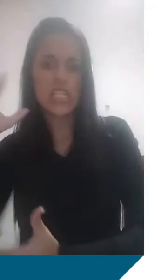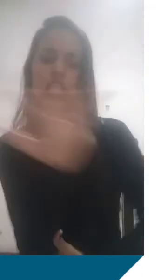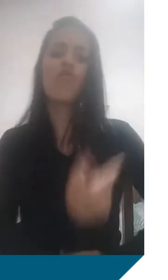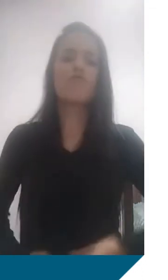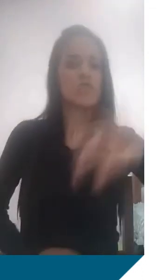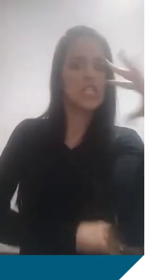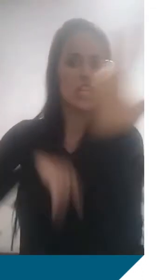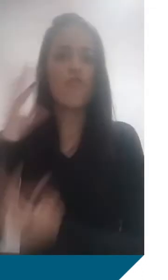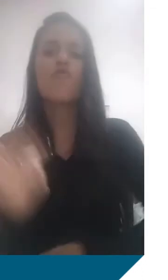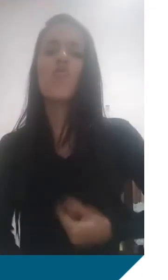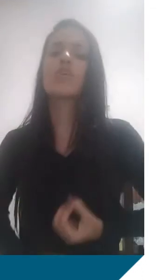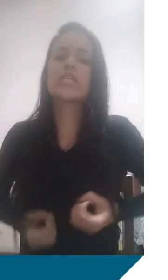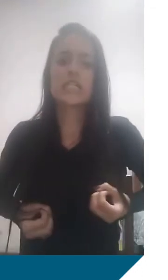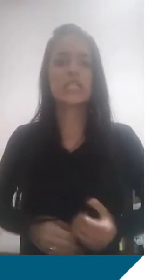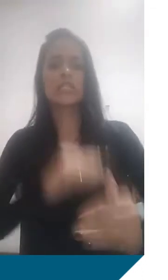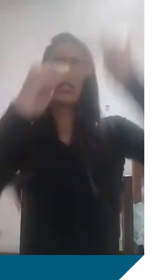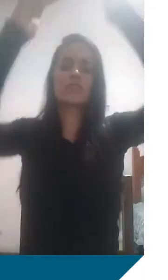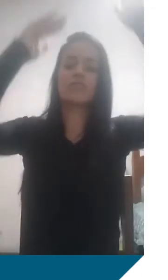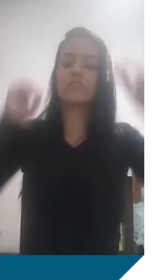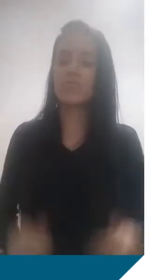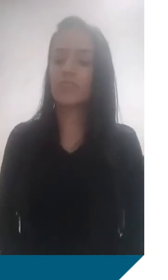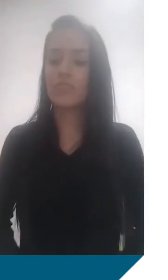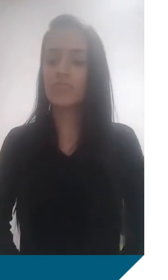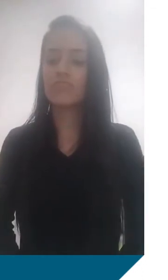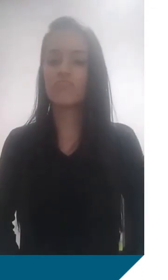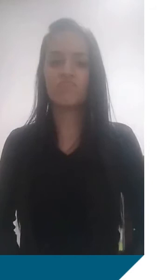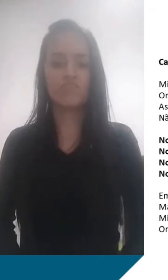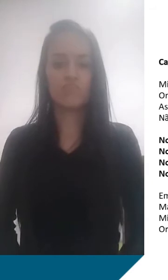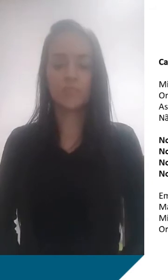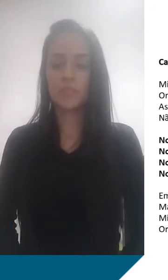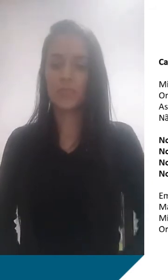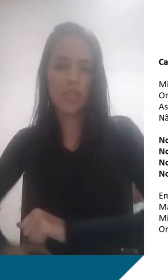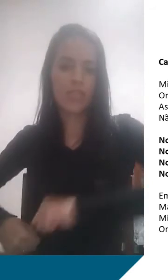cresci, guerreiros, descendo da tribo Tupi.